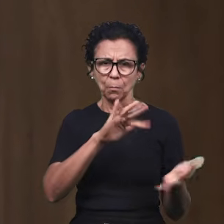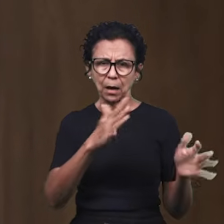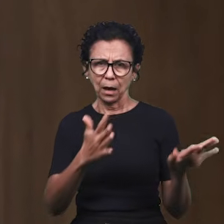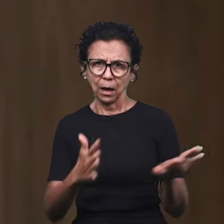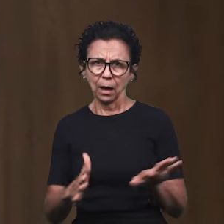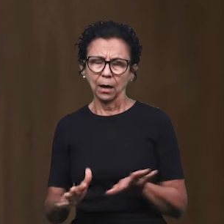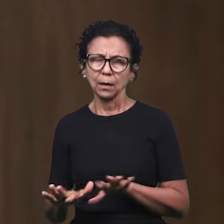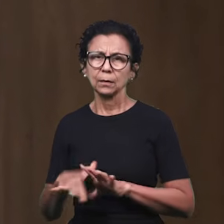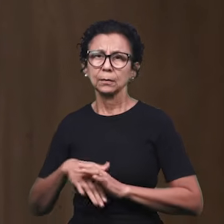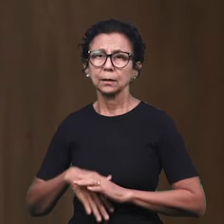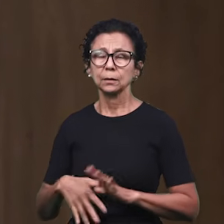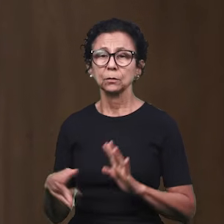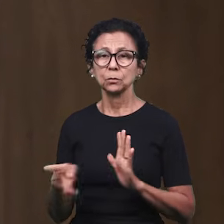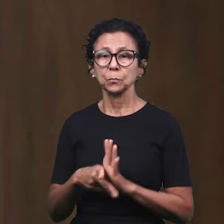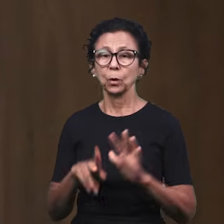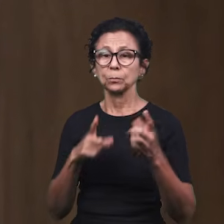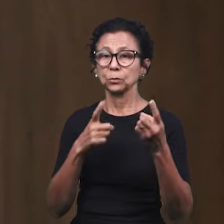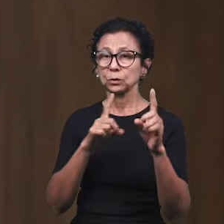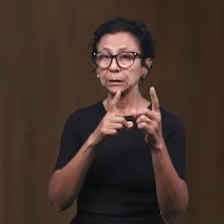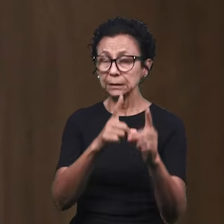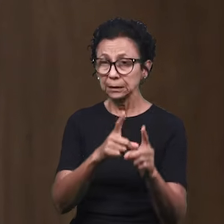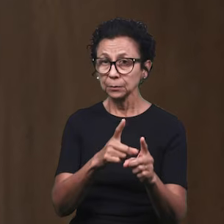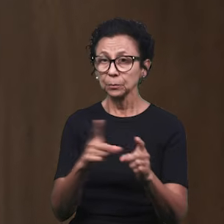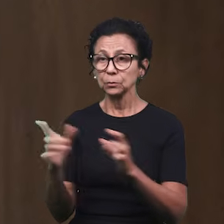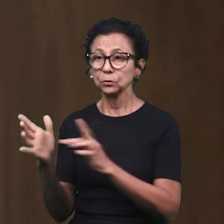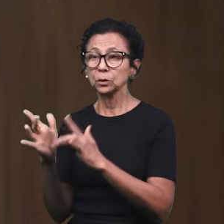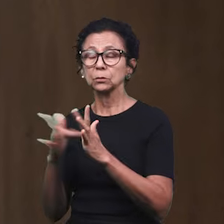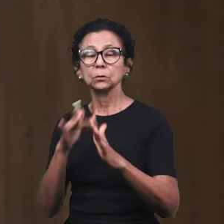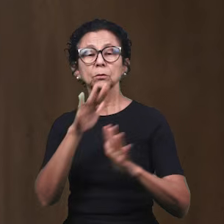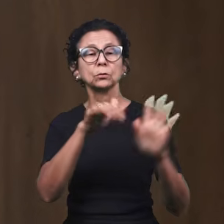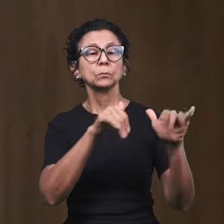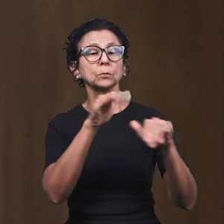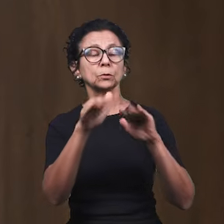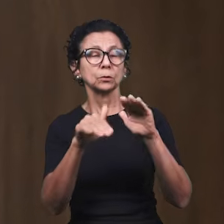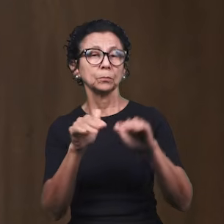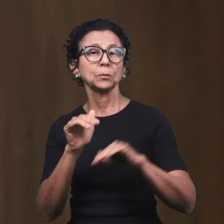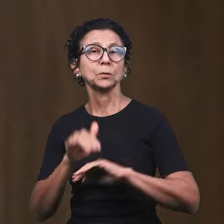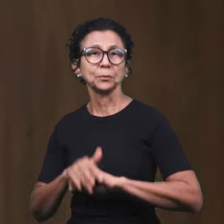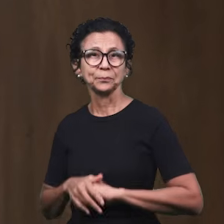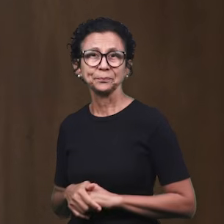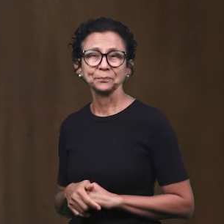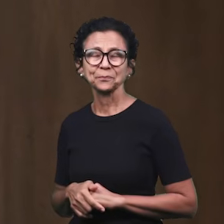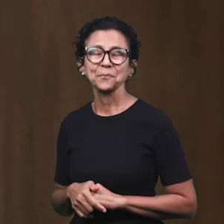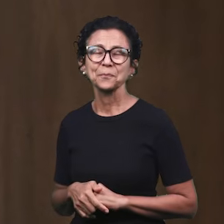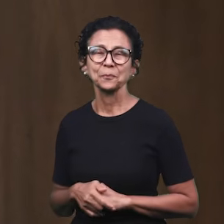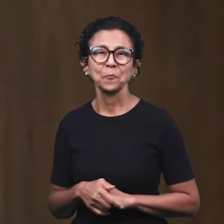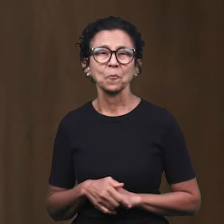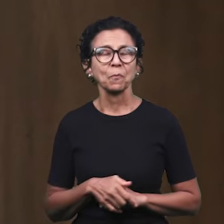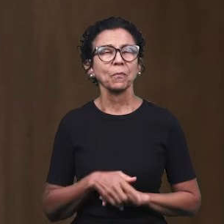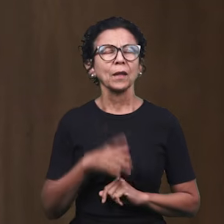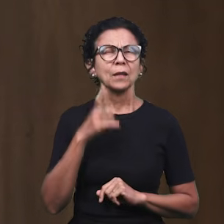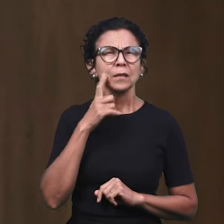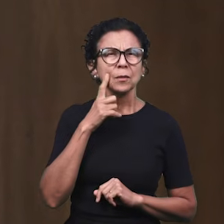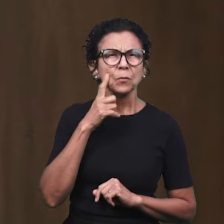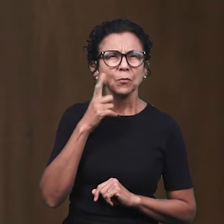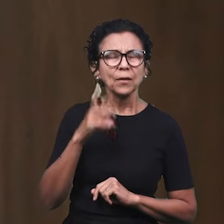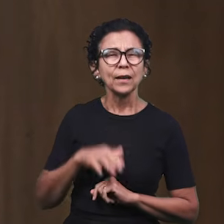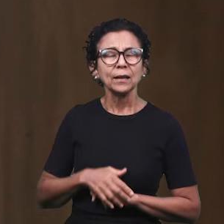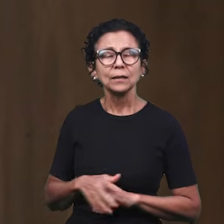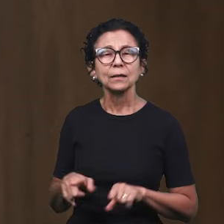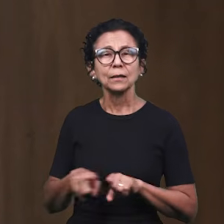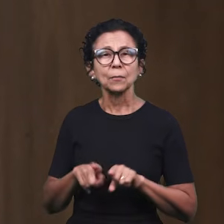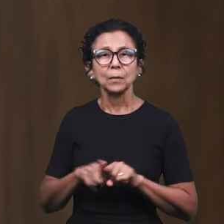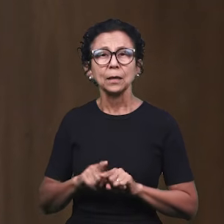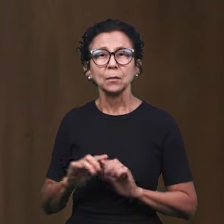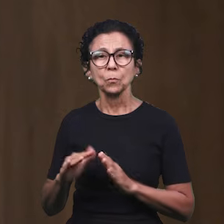discípulos. E hoje, então, nós vamos falar dessa pesca desses pescadores e que Jesus entrou